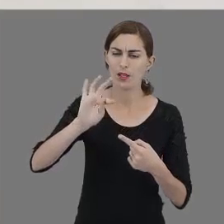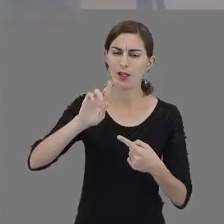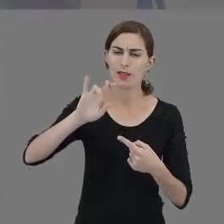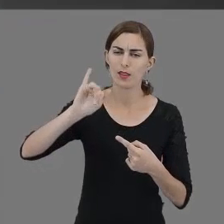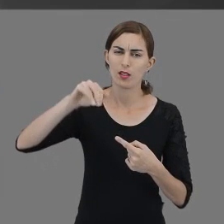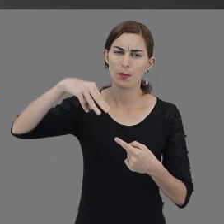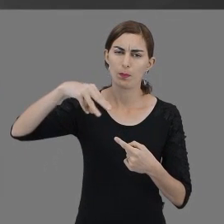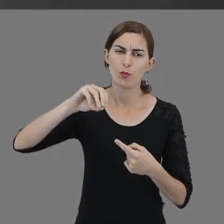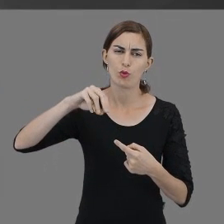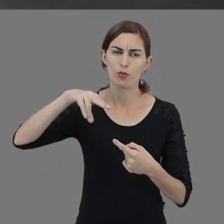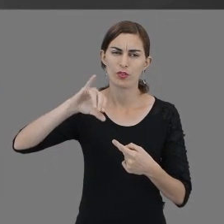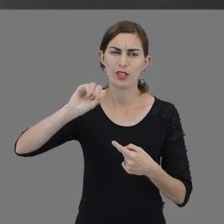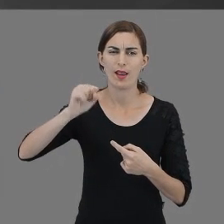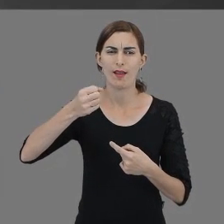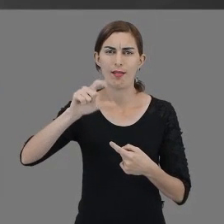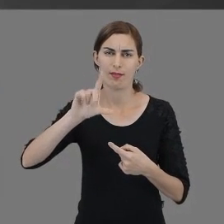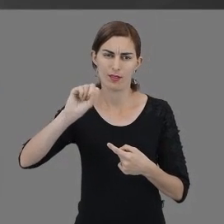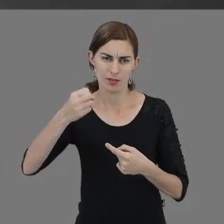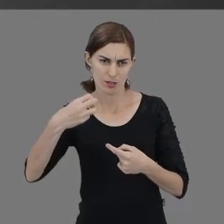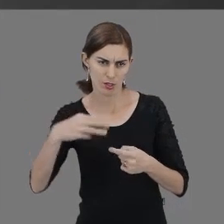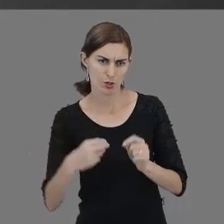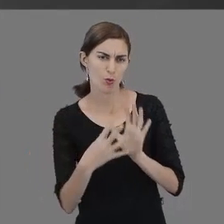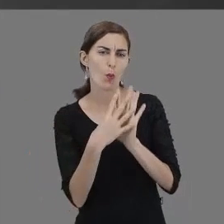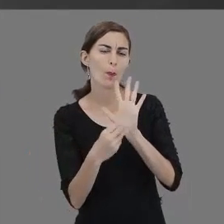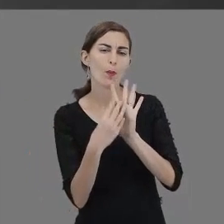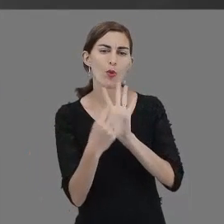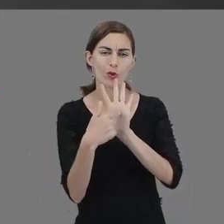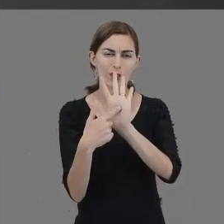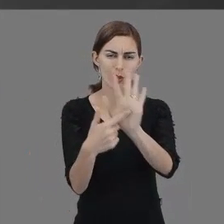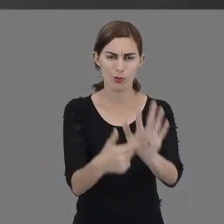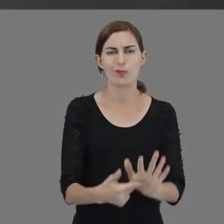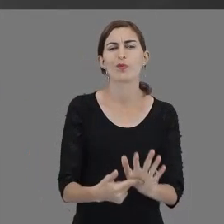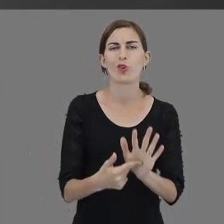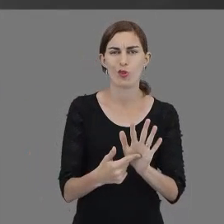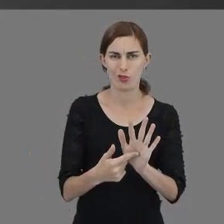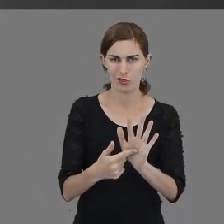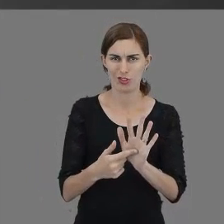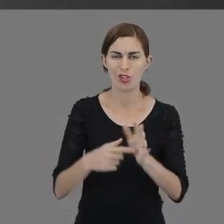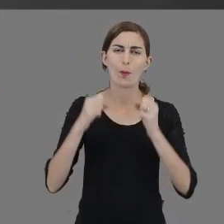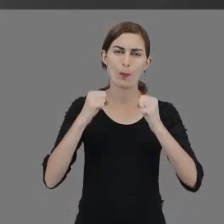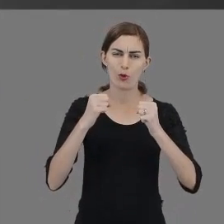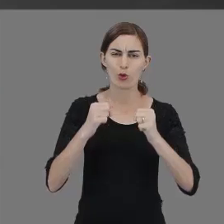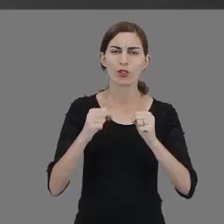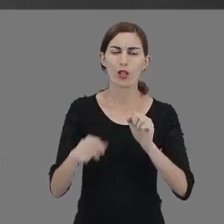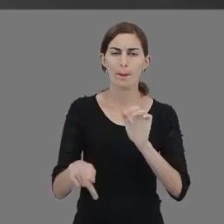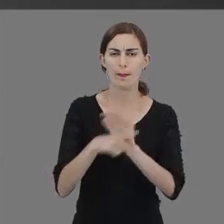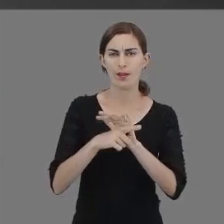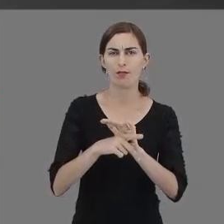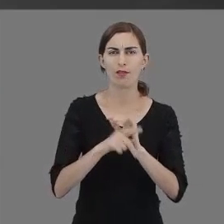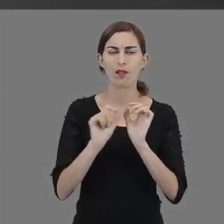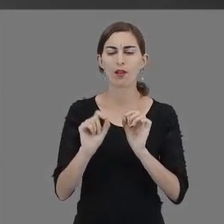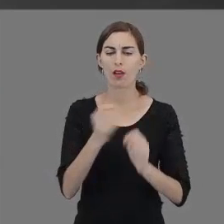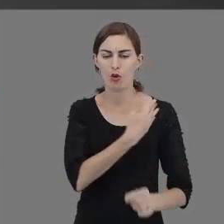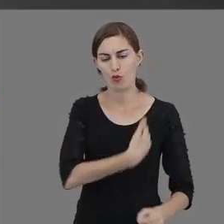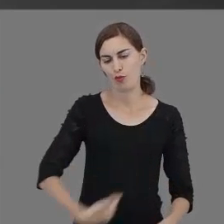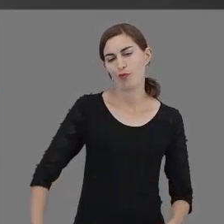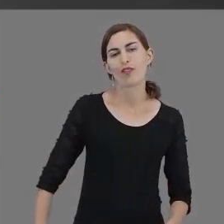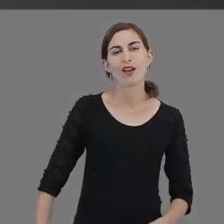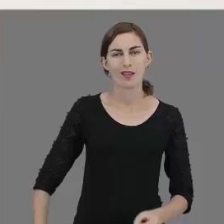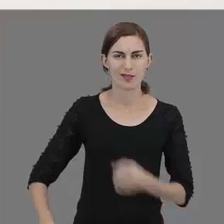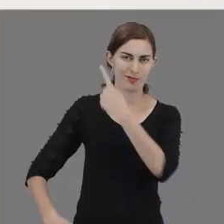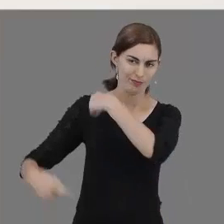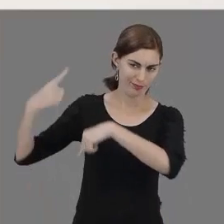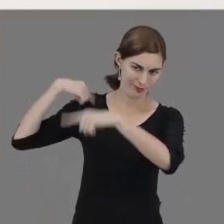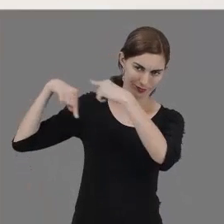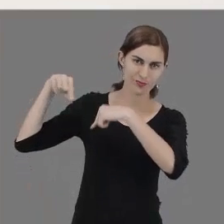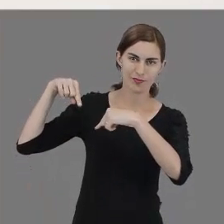patrimonialismo. Então, nesse modelo, o aparelho estatal, ele funciona como uma extensão do poder de quem governa, né? Ele vem desde a época